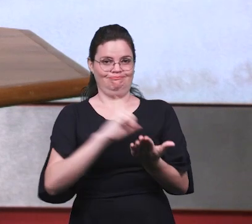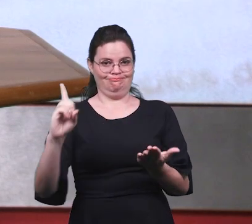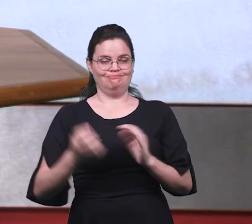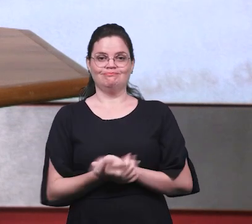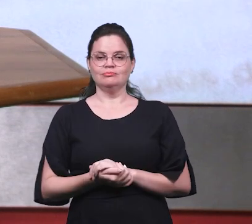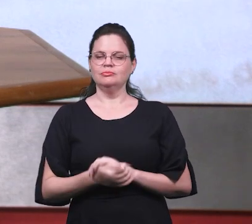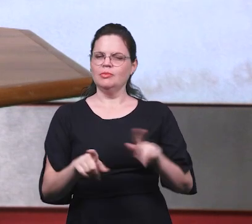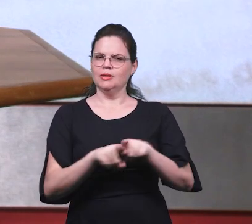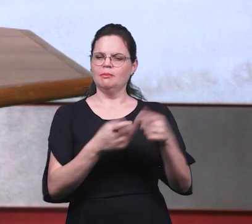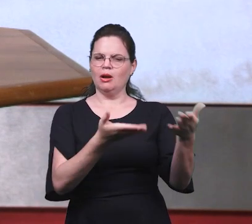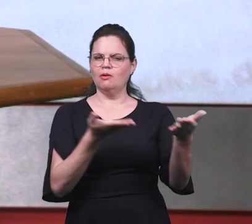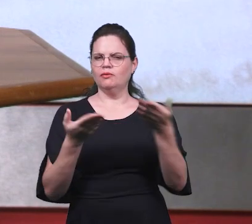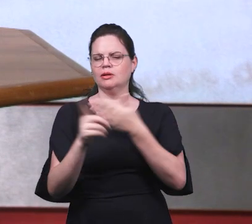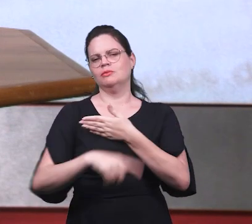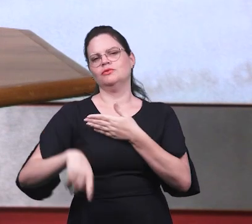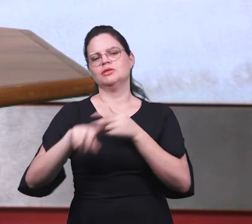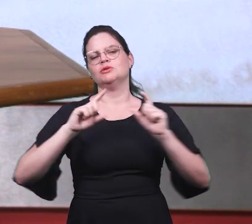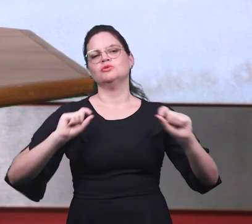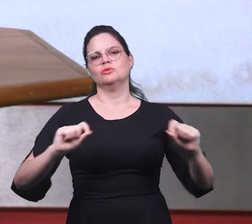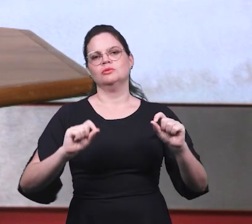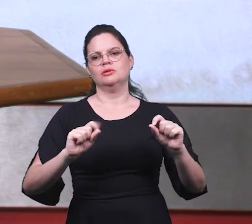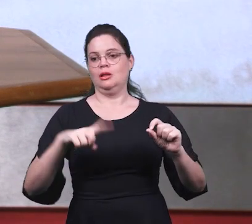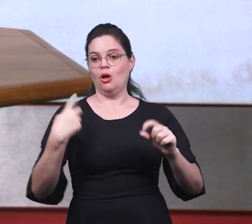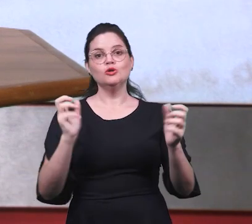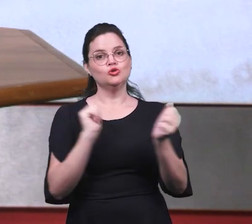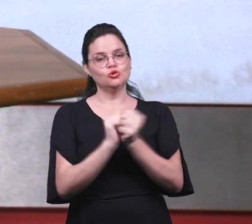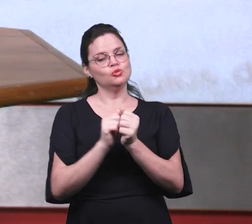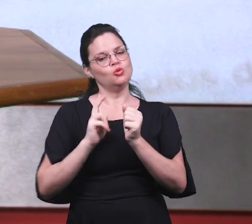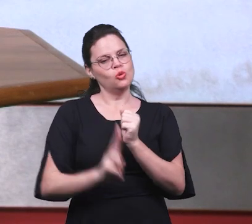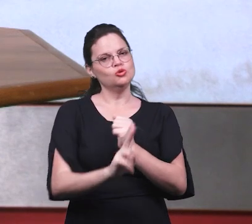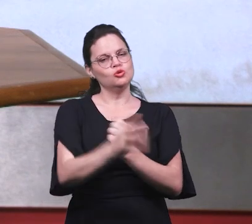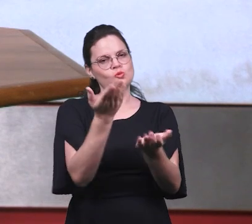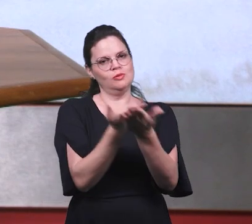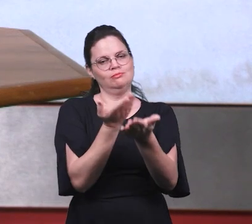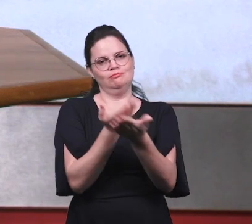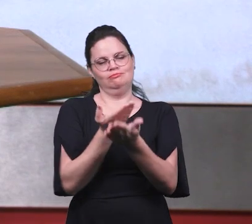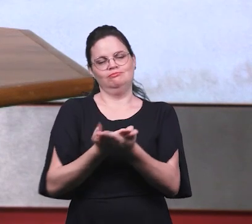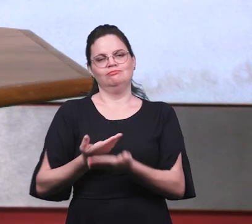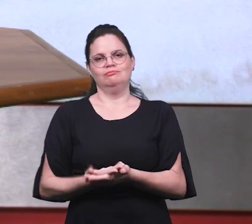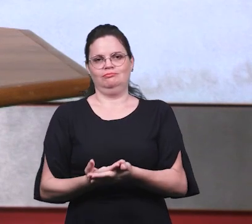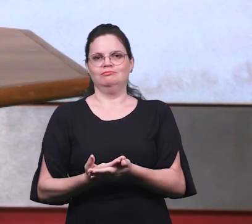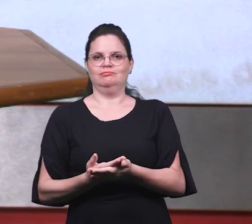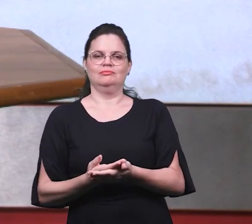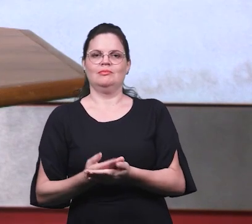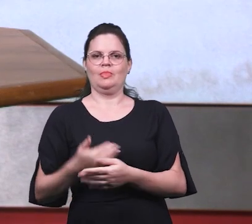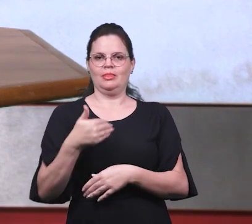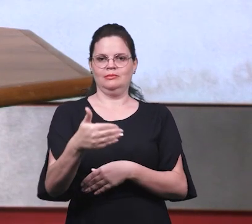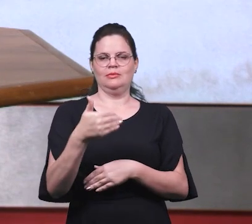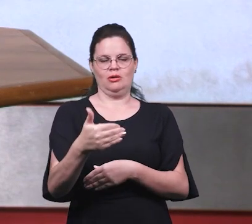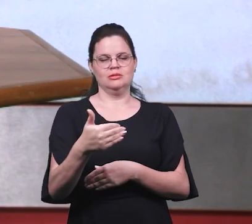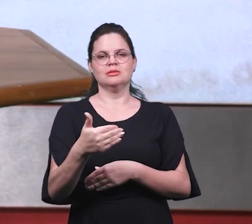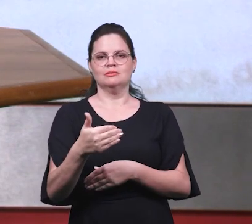e convidamos para seguir conosco neste curso para outras